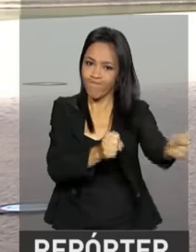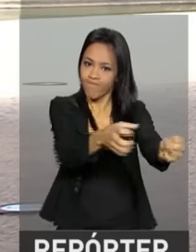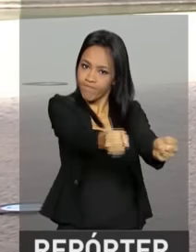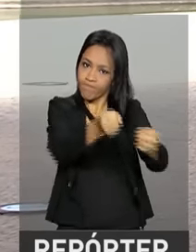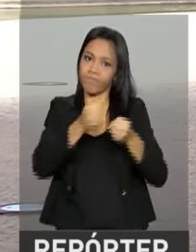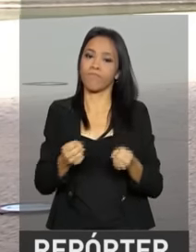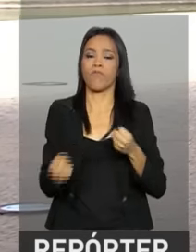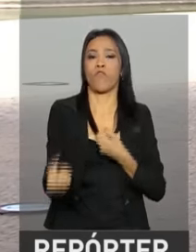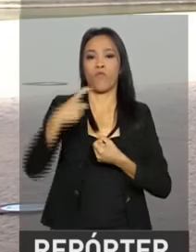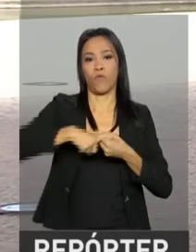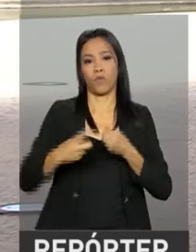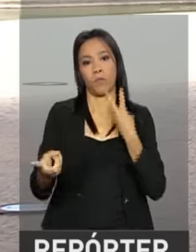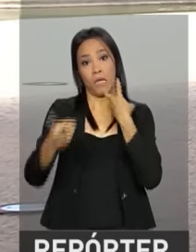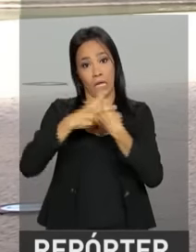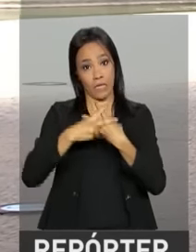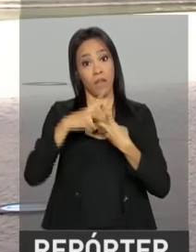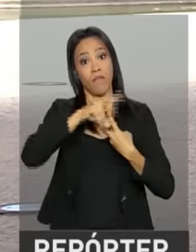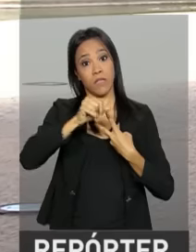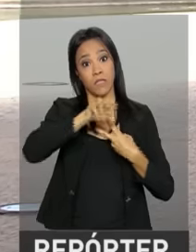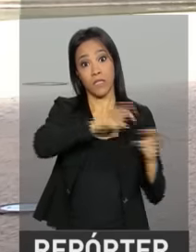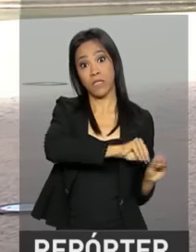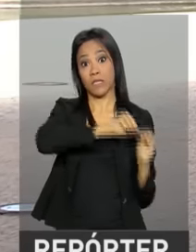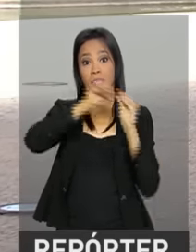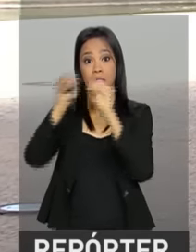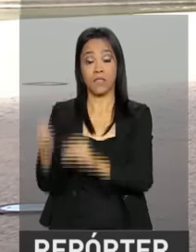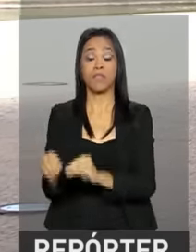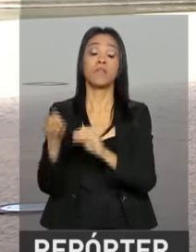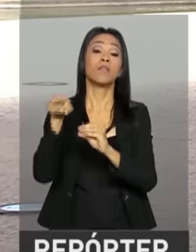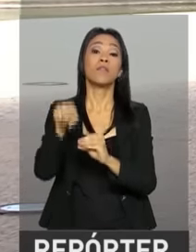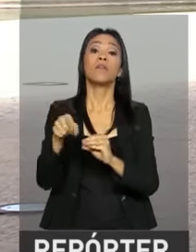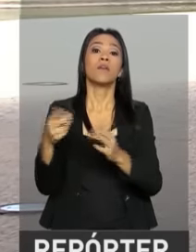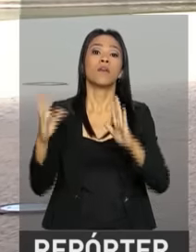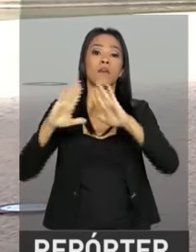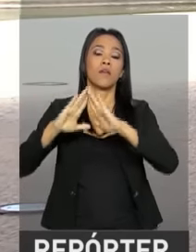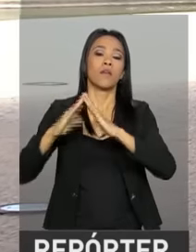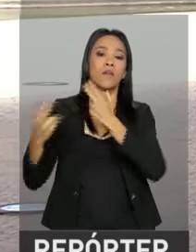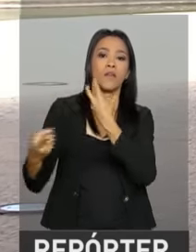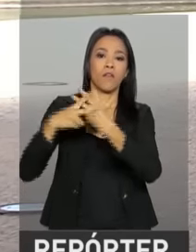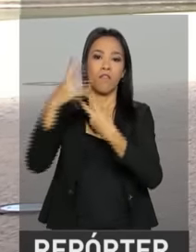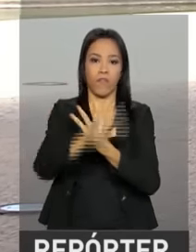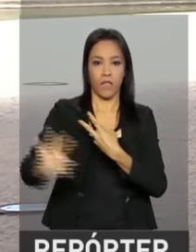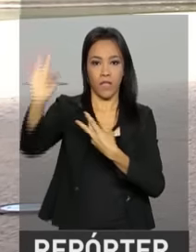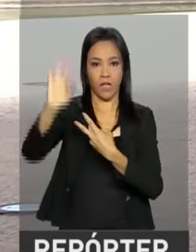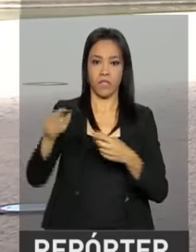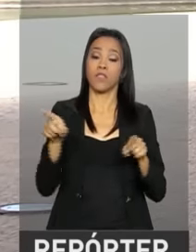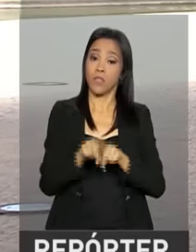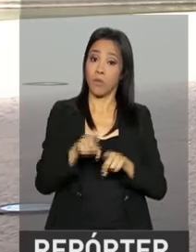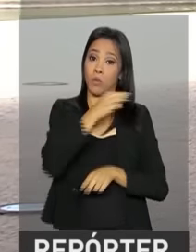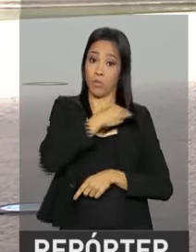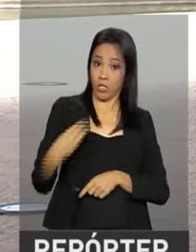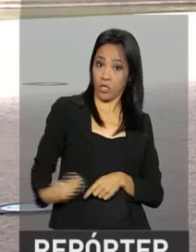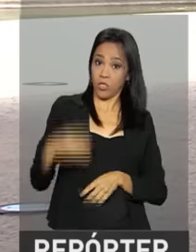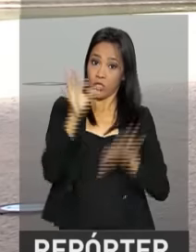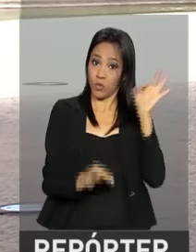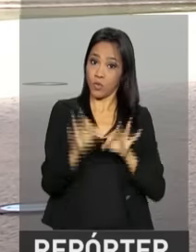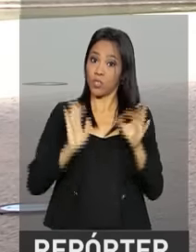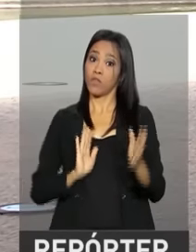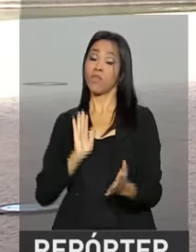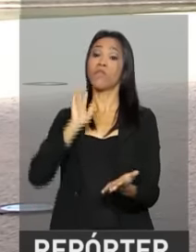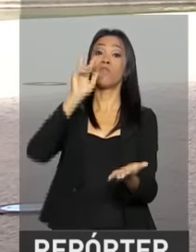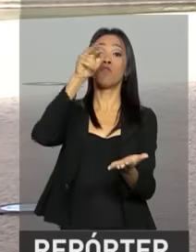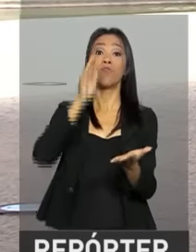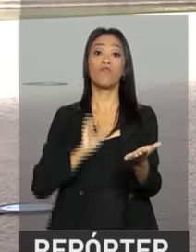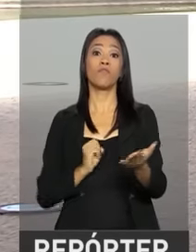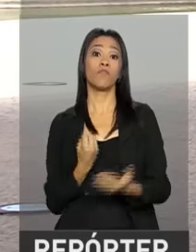mencionou Eles serão transferidos para presídios Federais em outros estados o ministro da Justiça Alexandre de Moraes foi até Manaus para tratar do